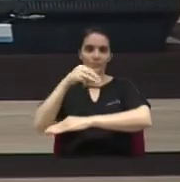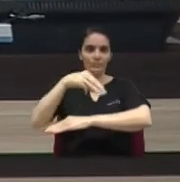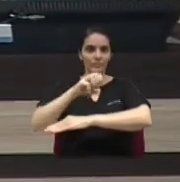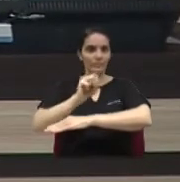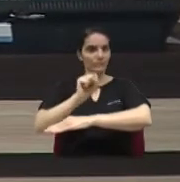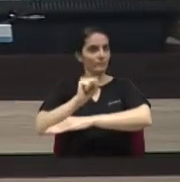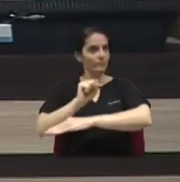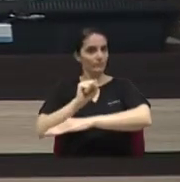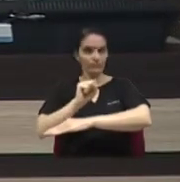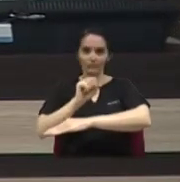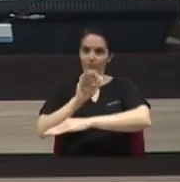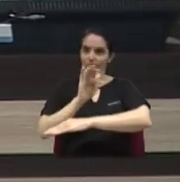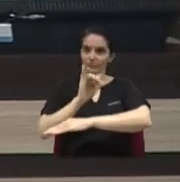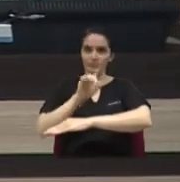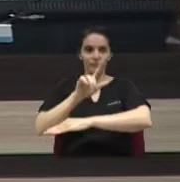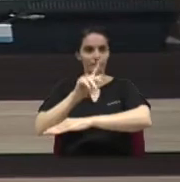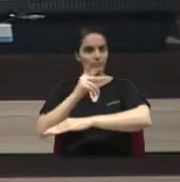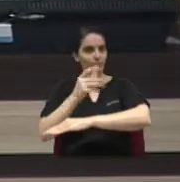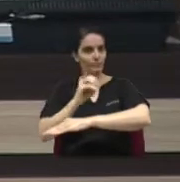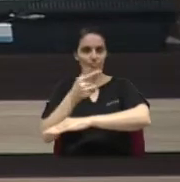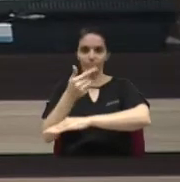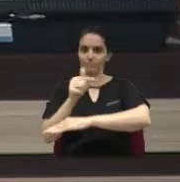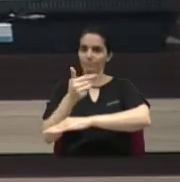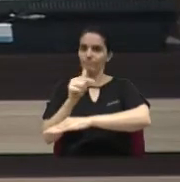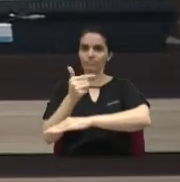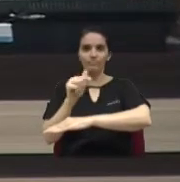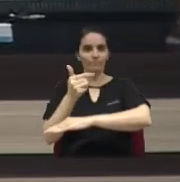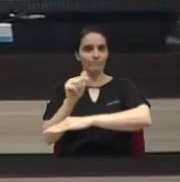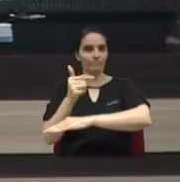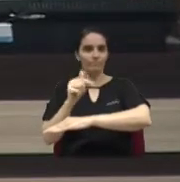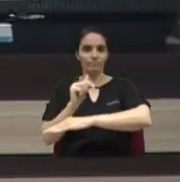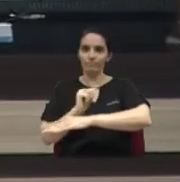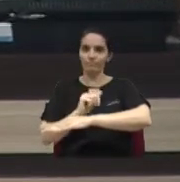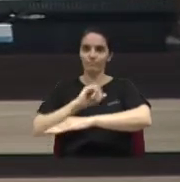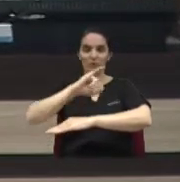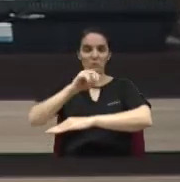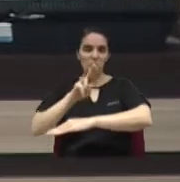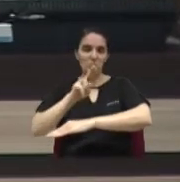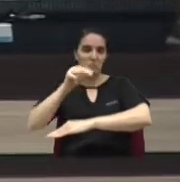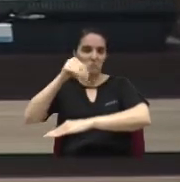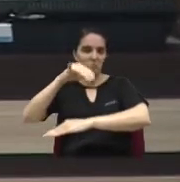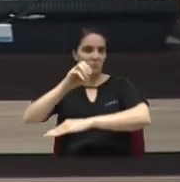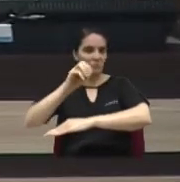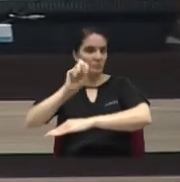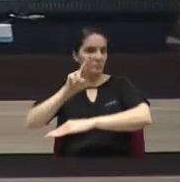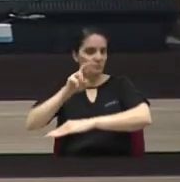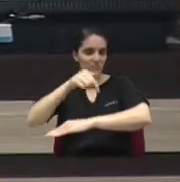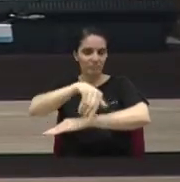Não existe essa rua. João Gomes Júnior, não tem essa rua aqui em Limeira.